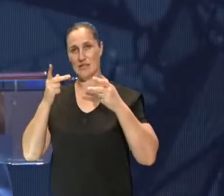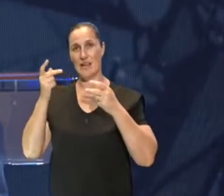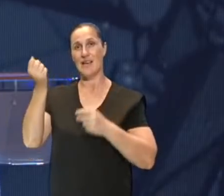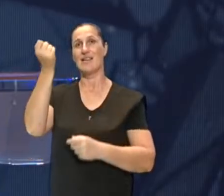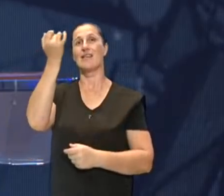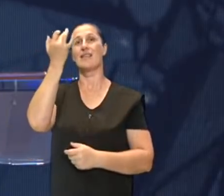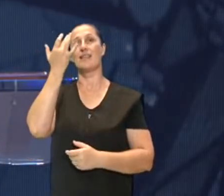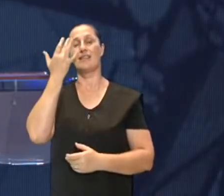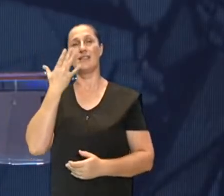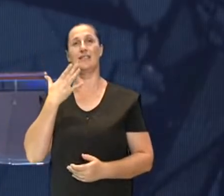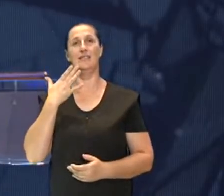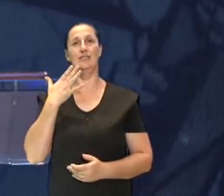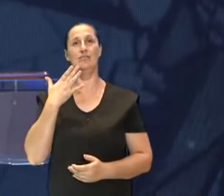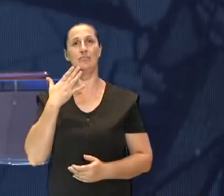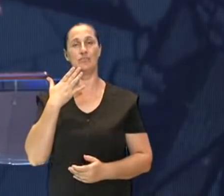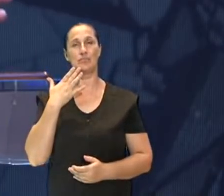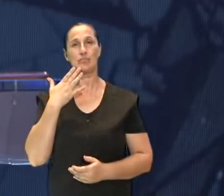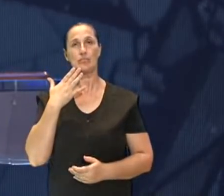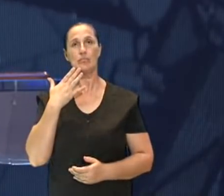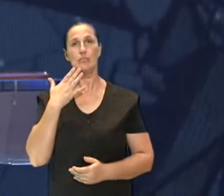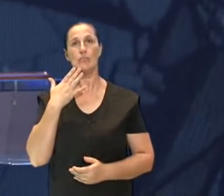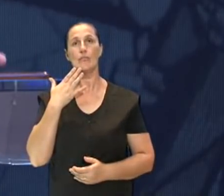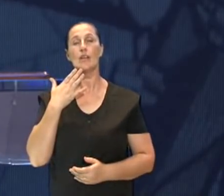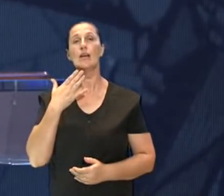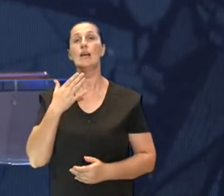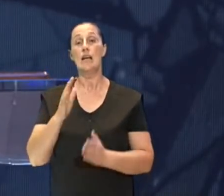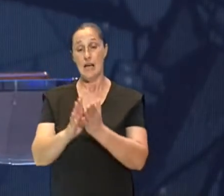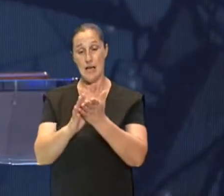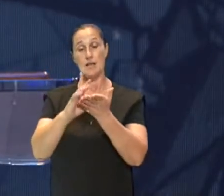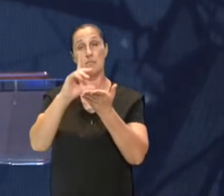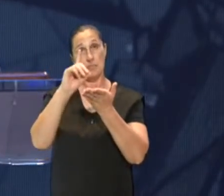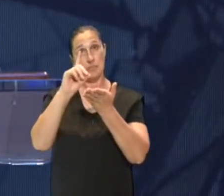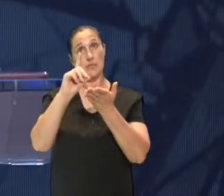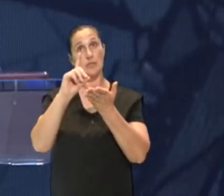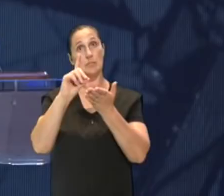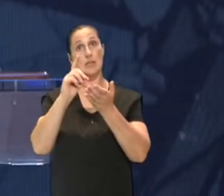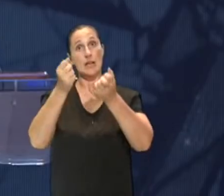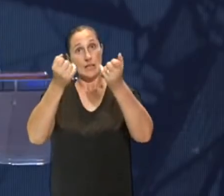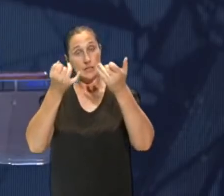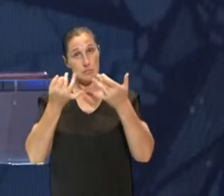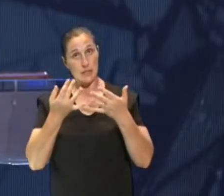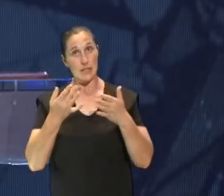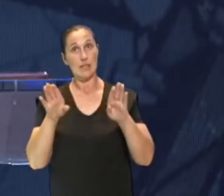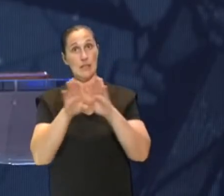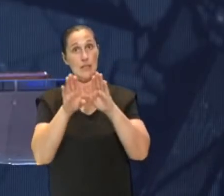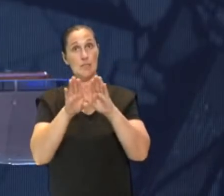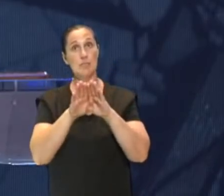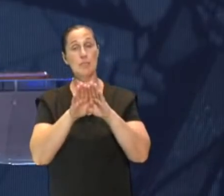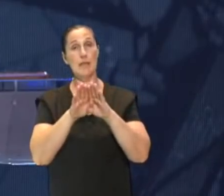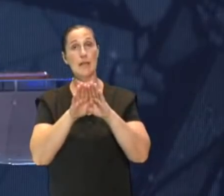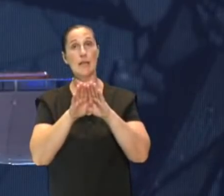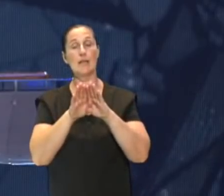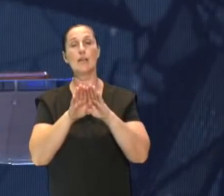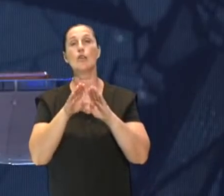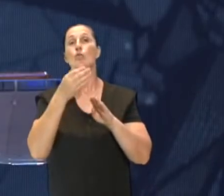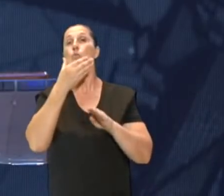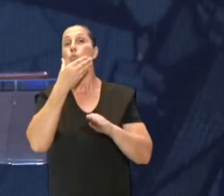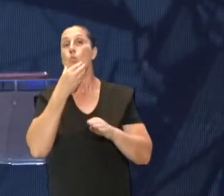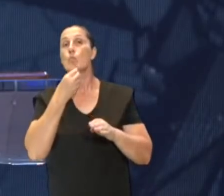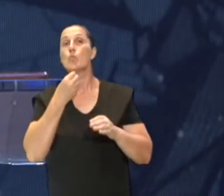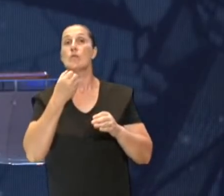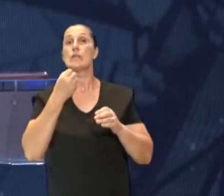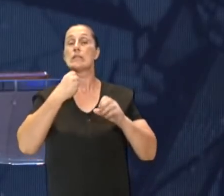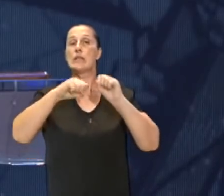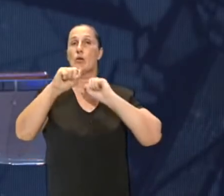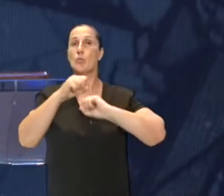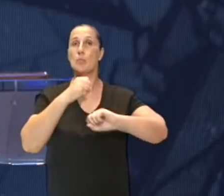graça. Por isso, a palavra de Deus vai dizer também através do salmista, ele é o meu refúgio e